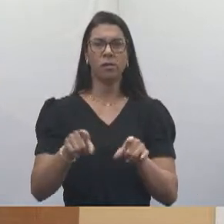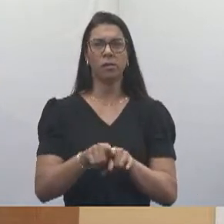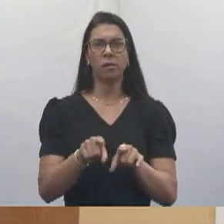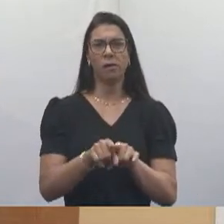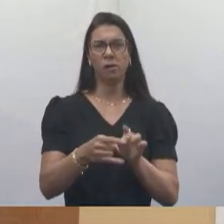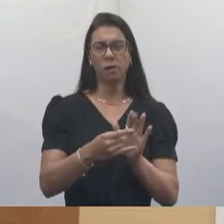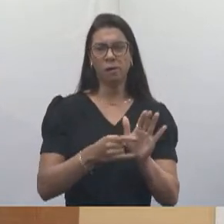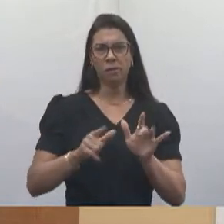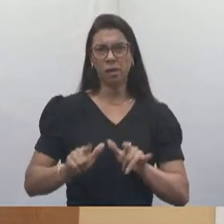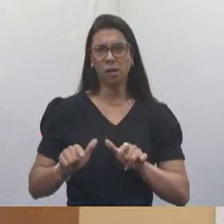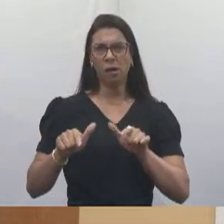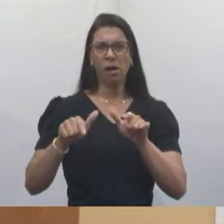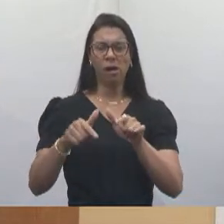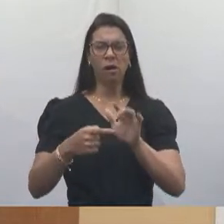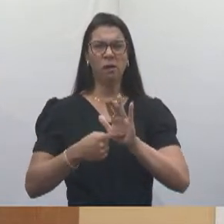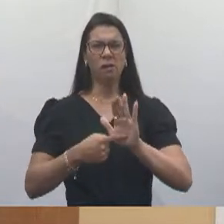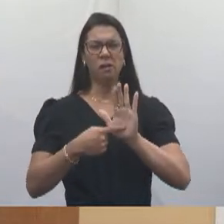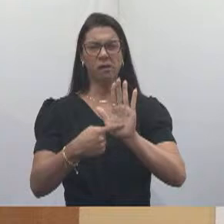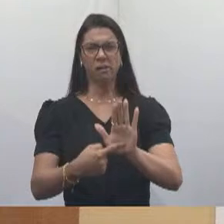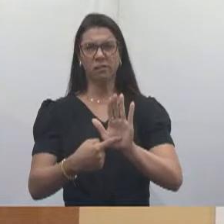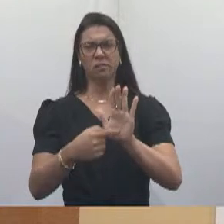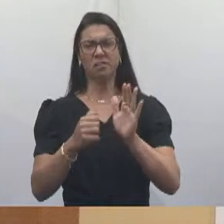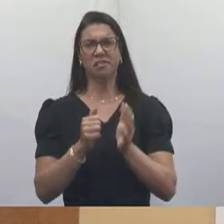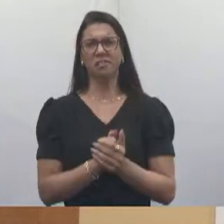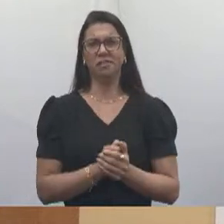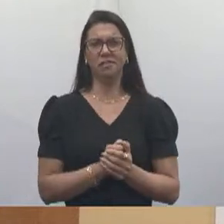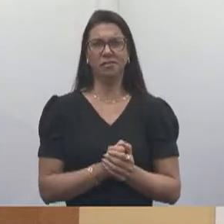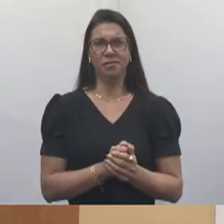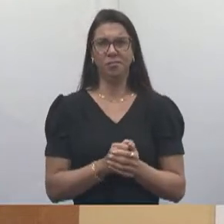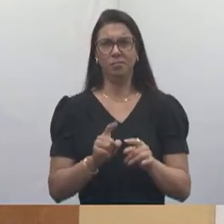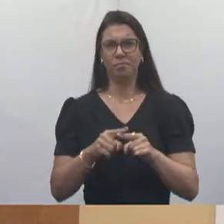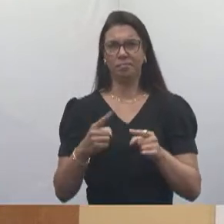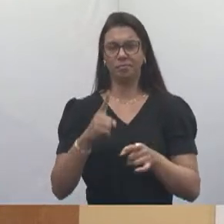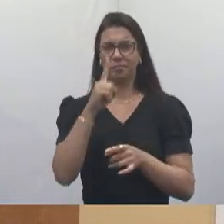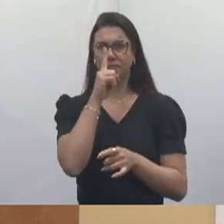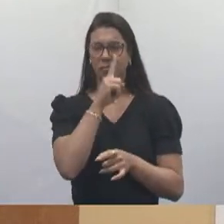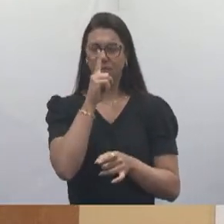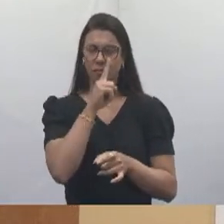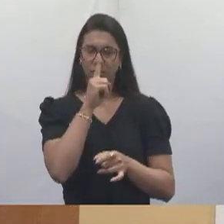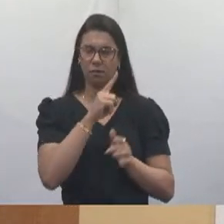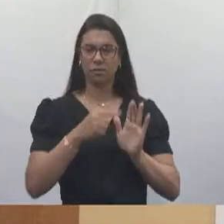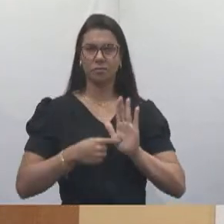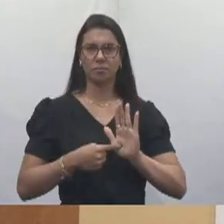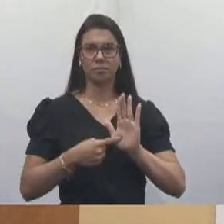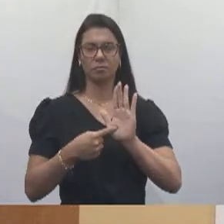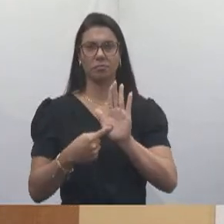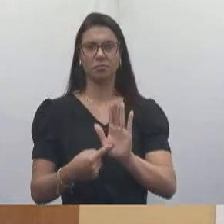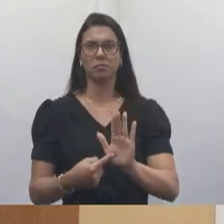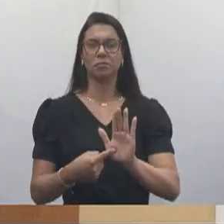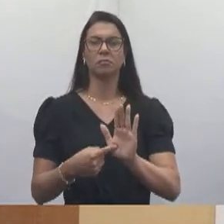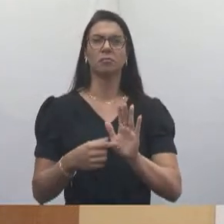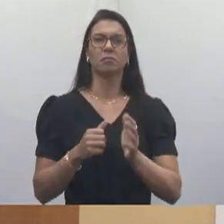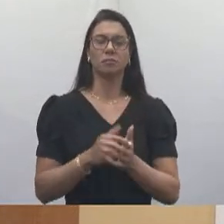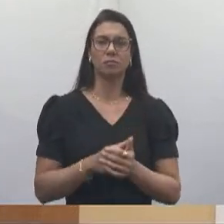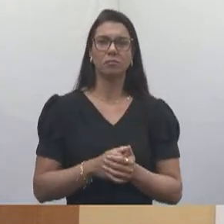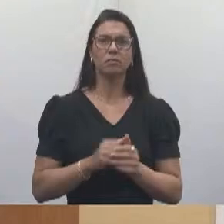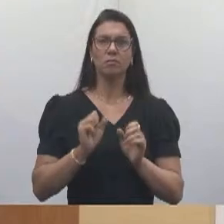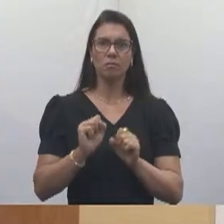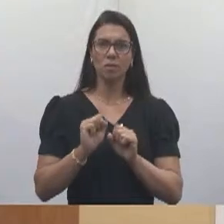de regularidade previdenciária. As falhas registradas nesse setor podem